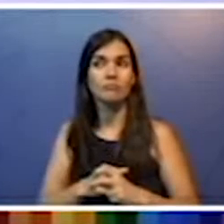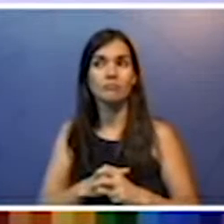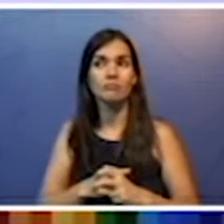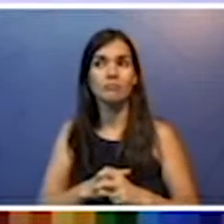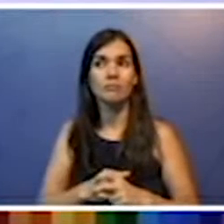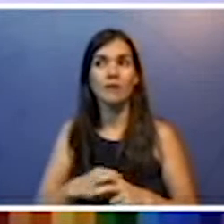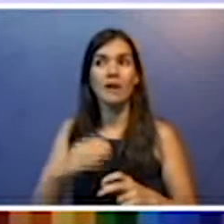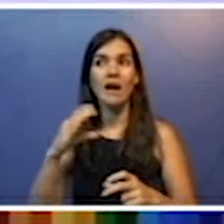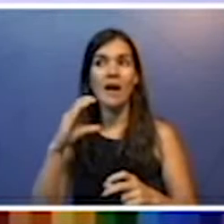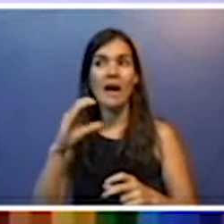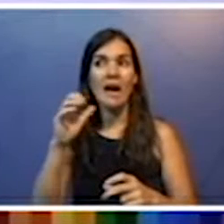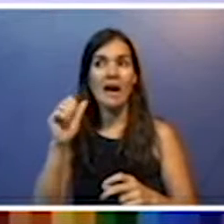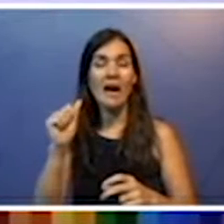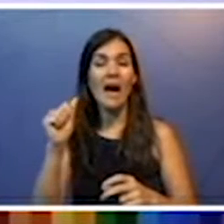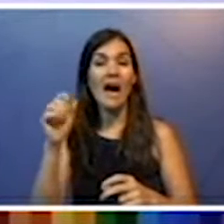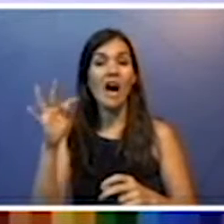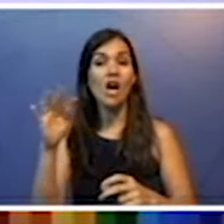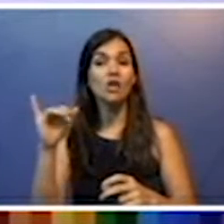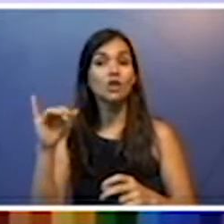Catiporã,